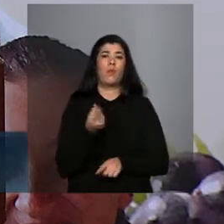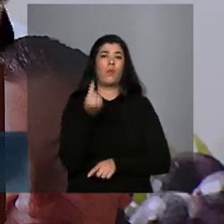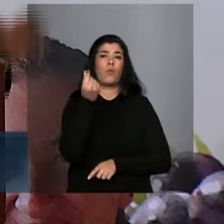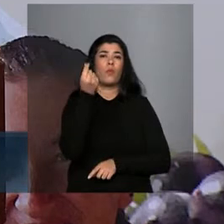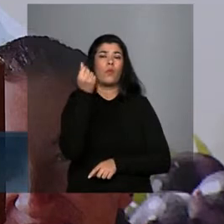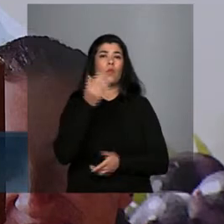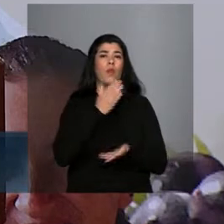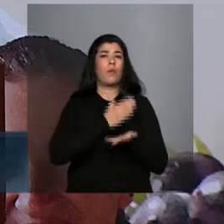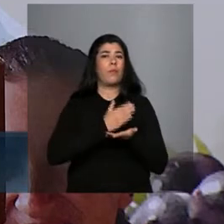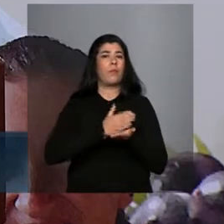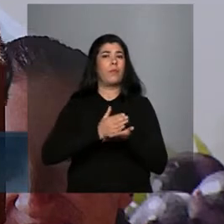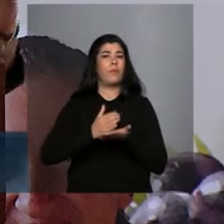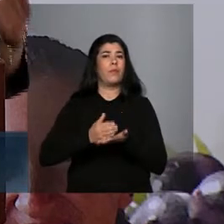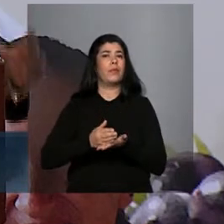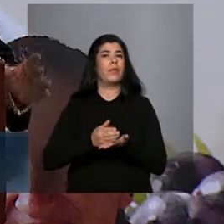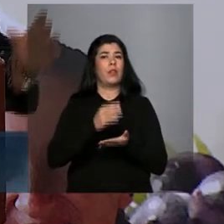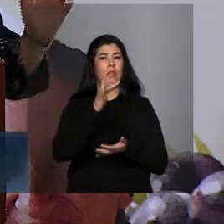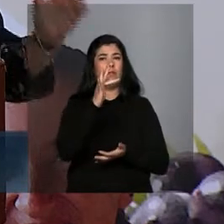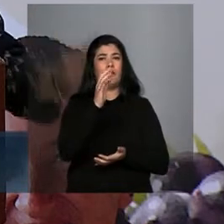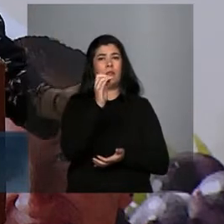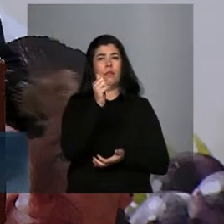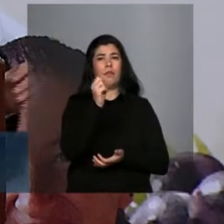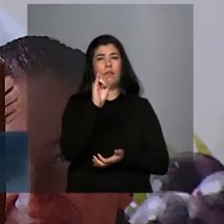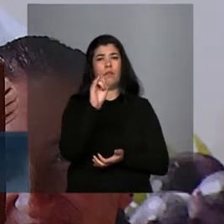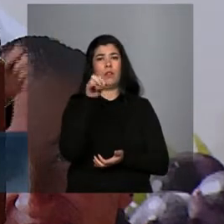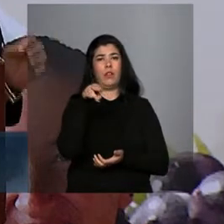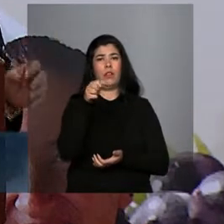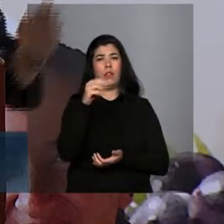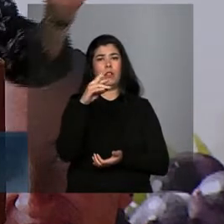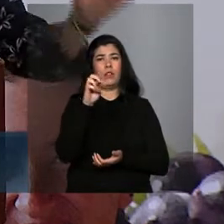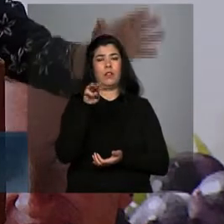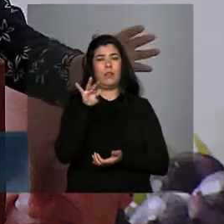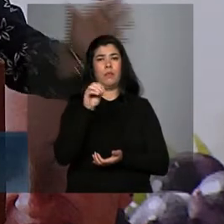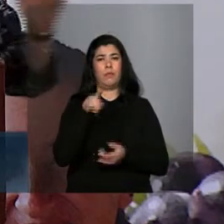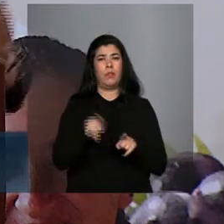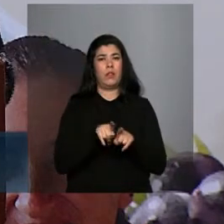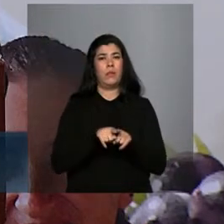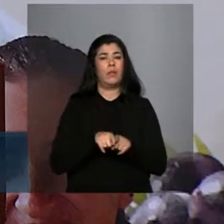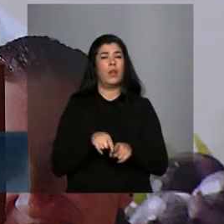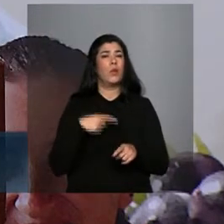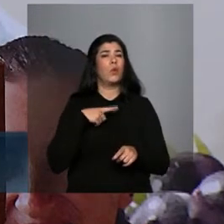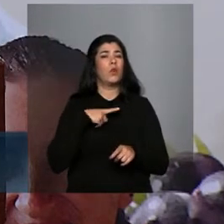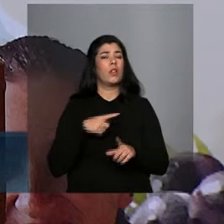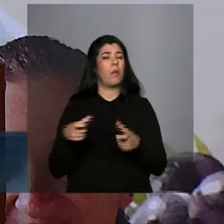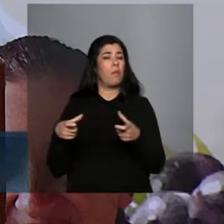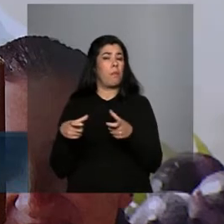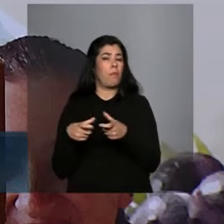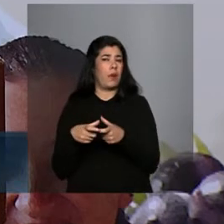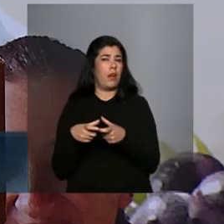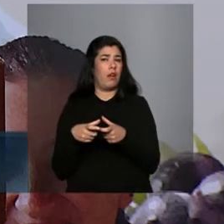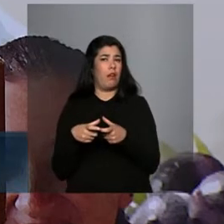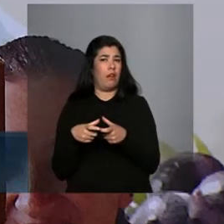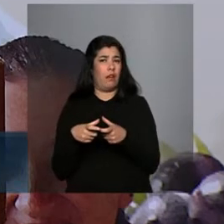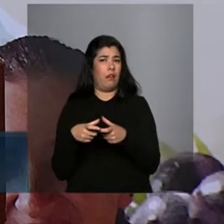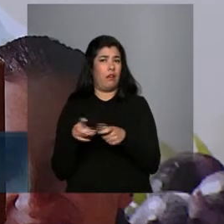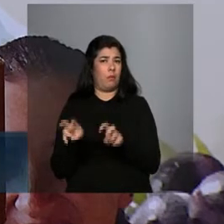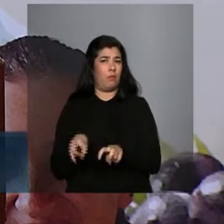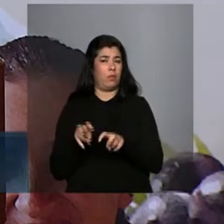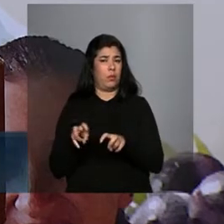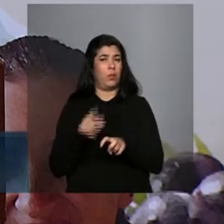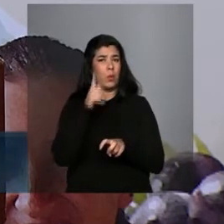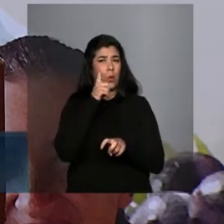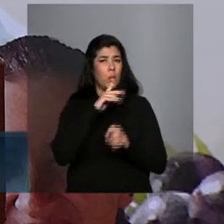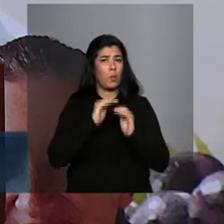o subsídio para os pequenos, para os mais pobres, seja maior. Isso